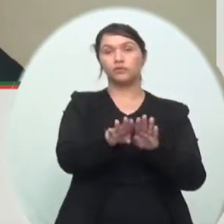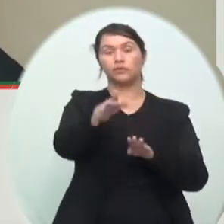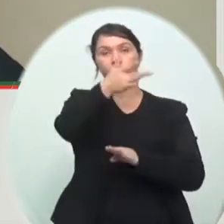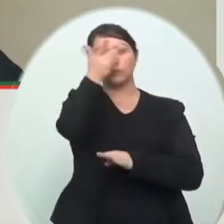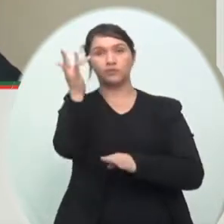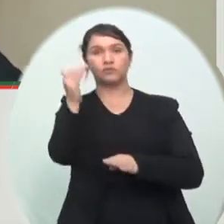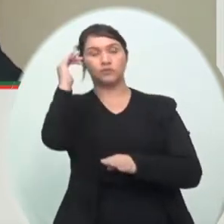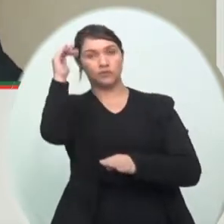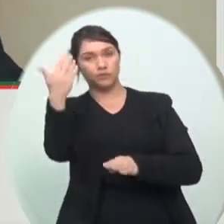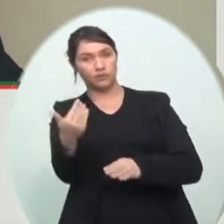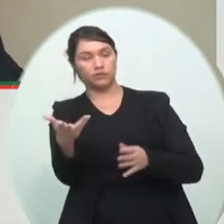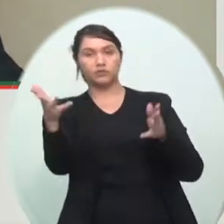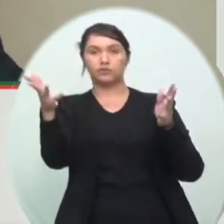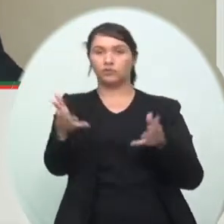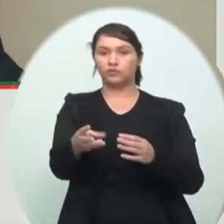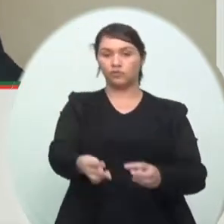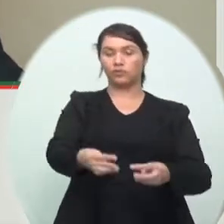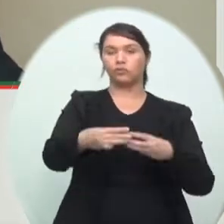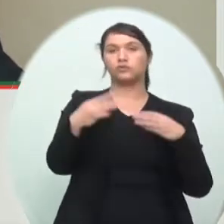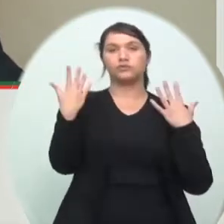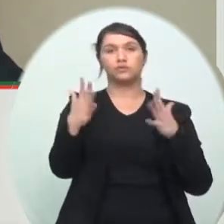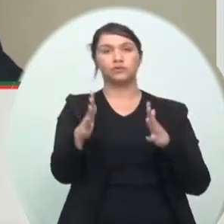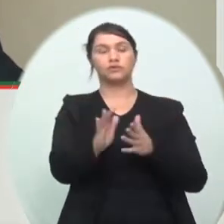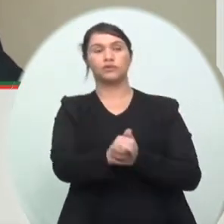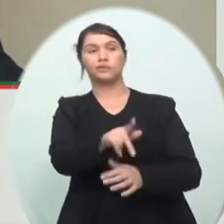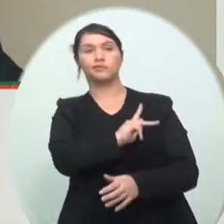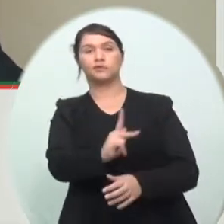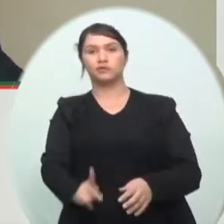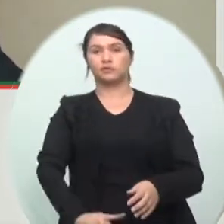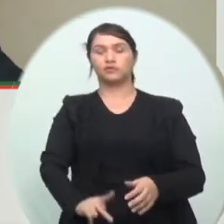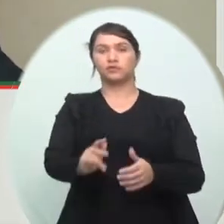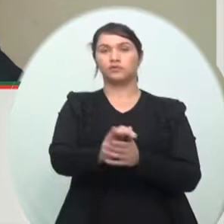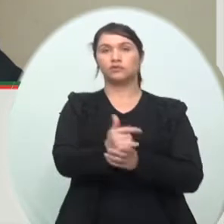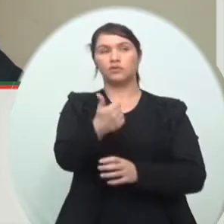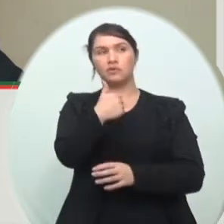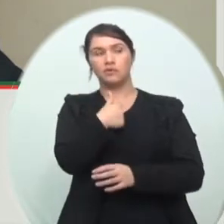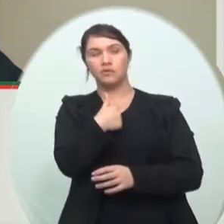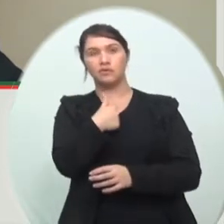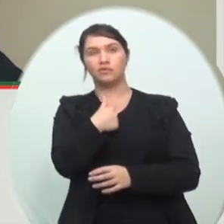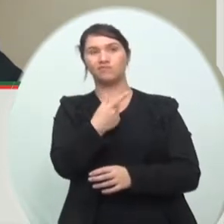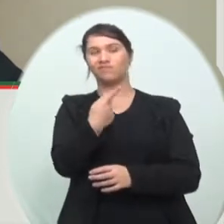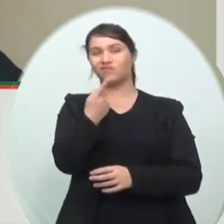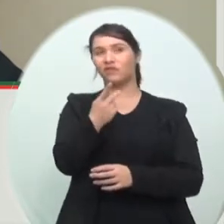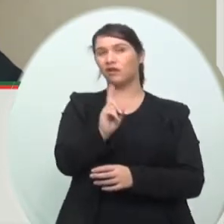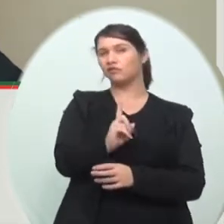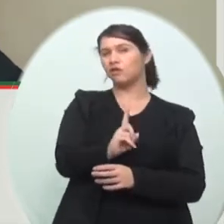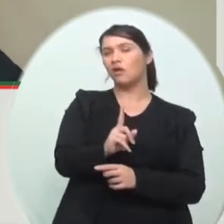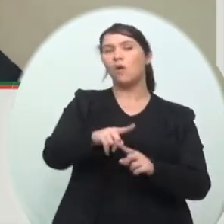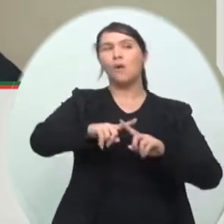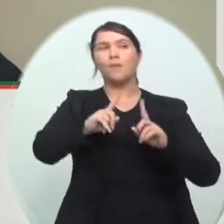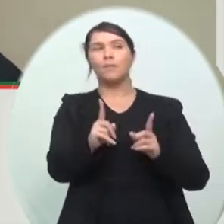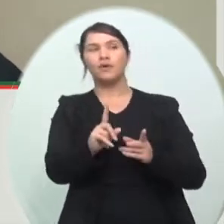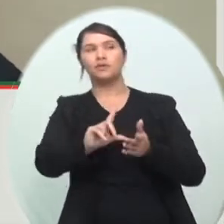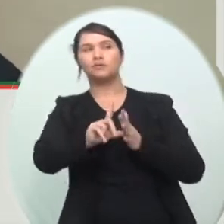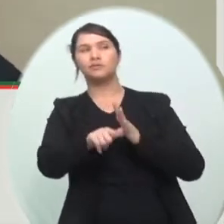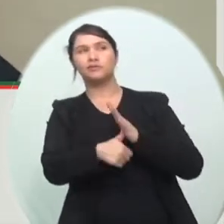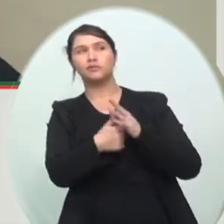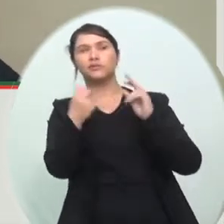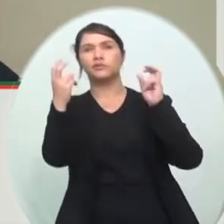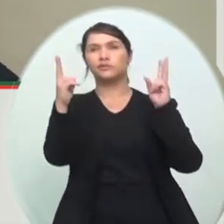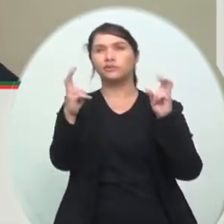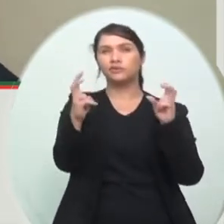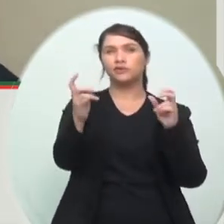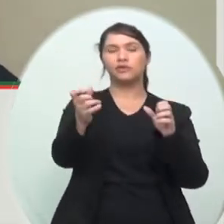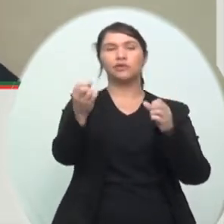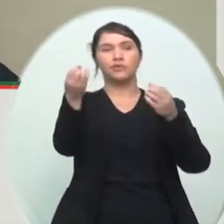casa com uma moção de aplauso. Senhor presidente, eu estava ali, não iria falar, mas diante desse assunto relacionado